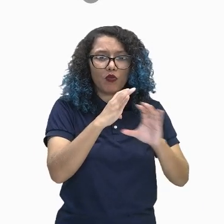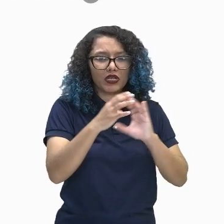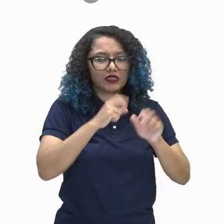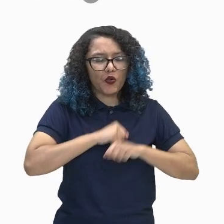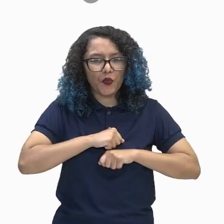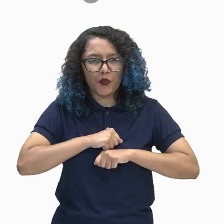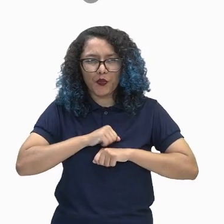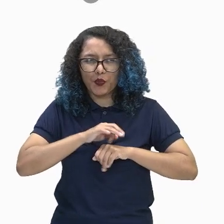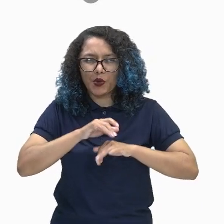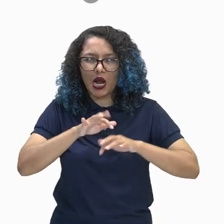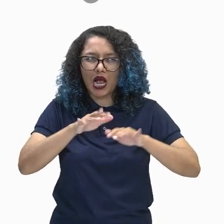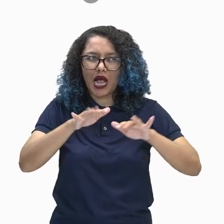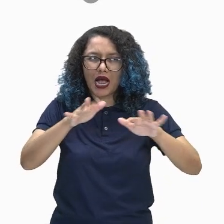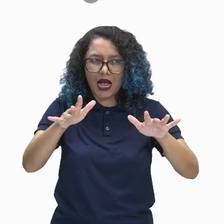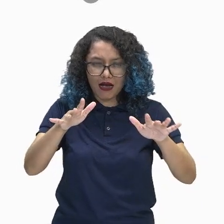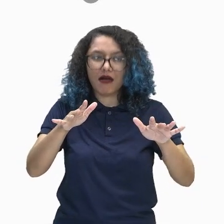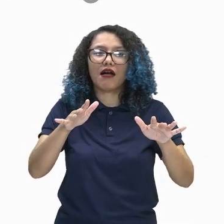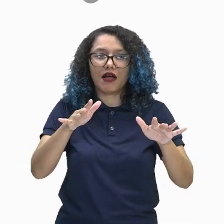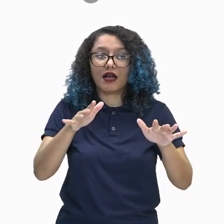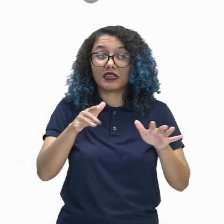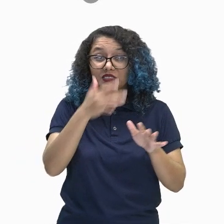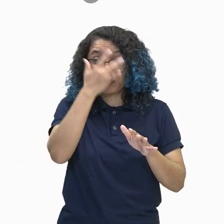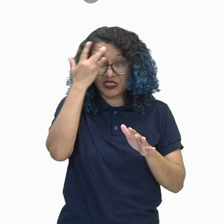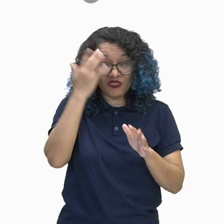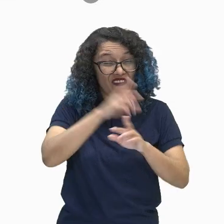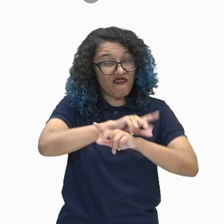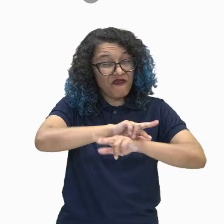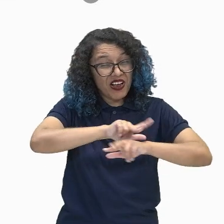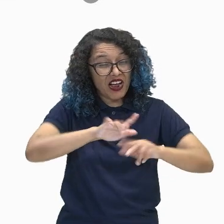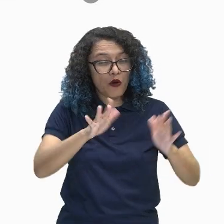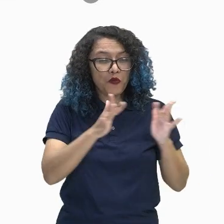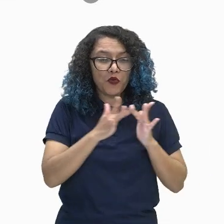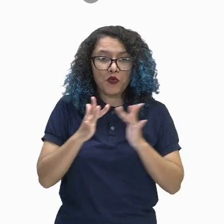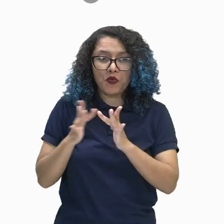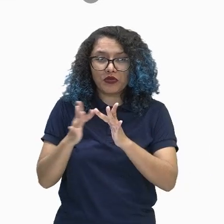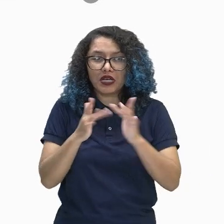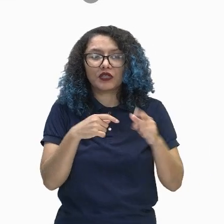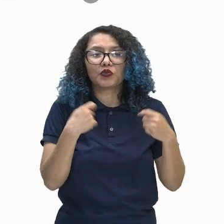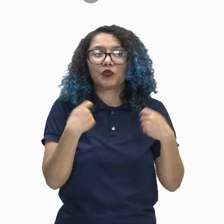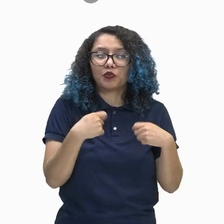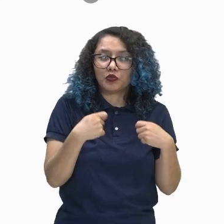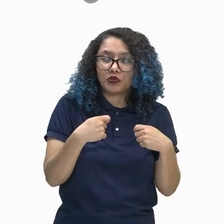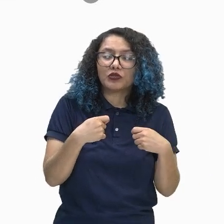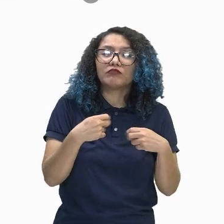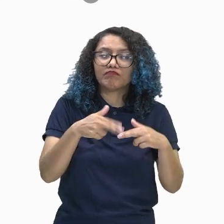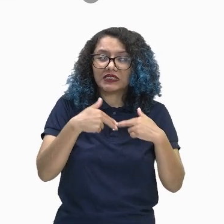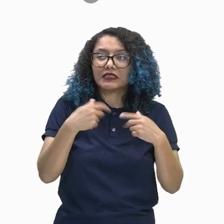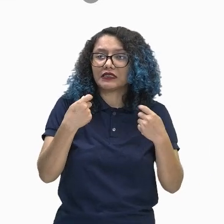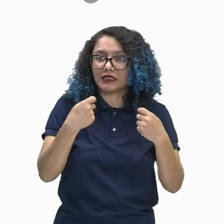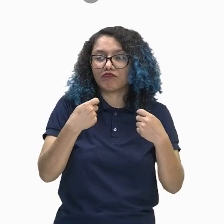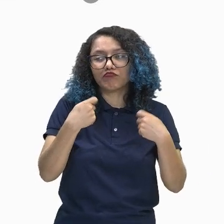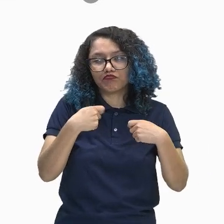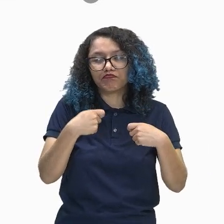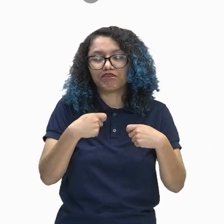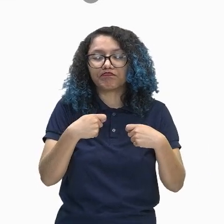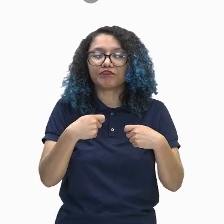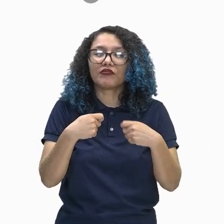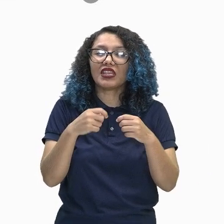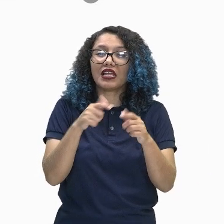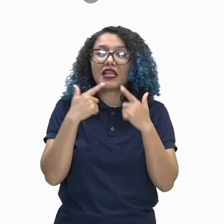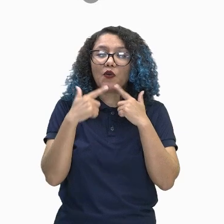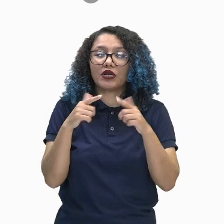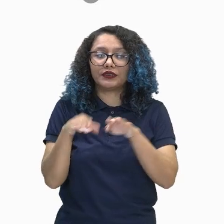atingir milhões de pessoas, então é necessário utilizar a linguagem padrão, né, para